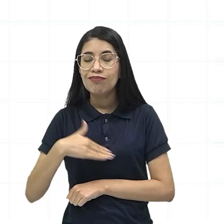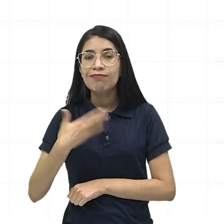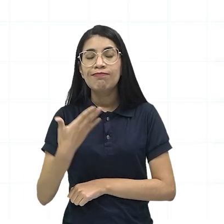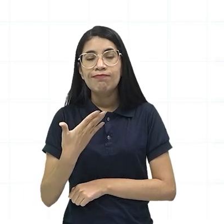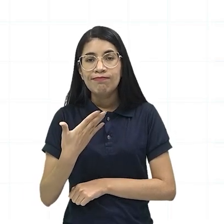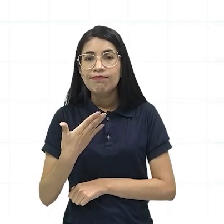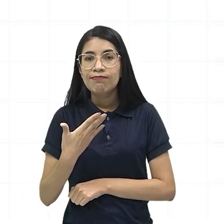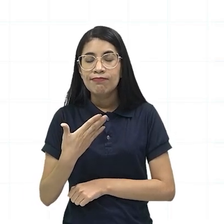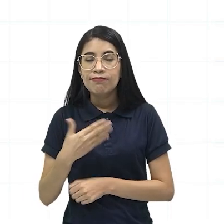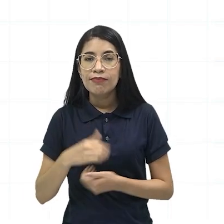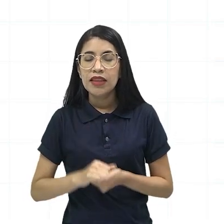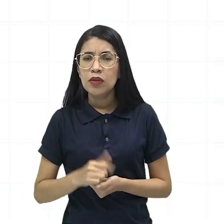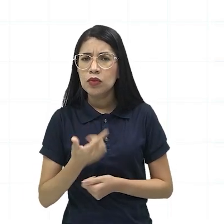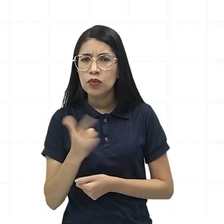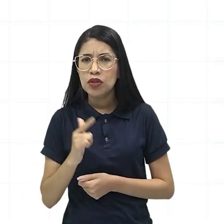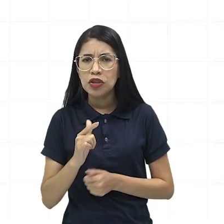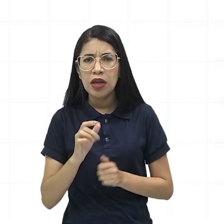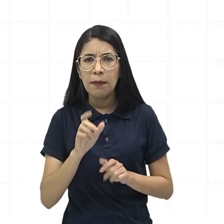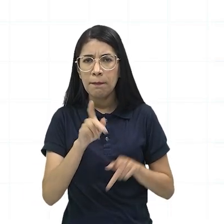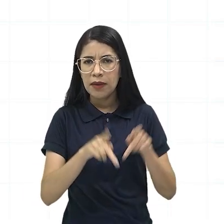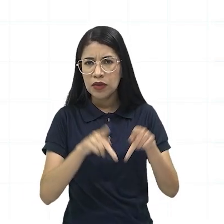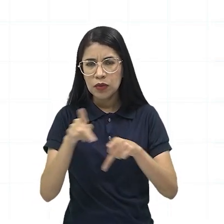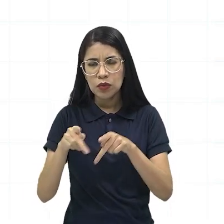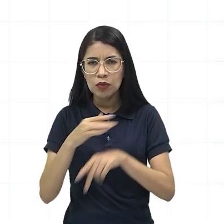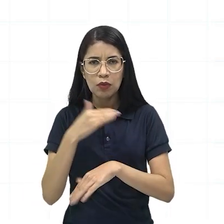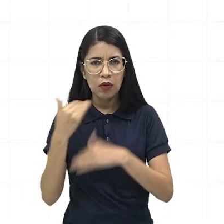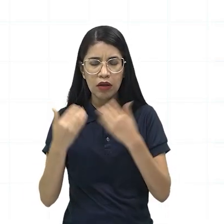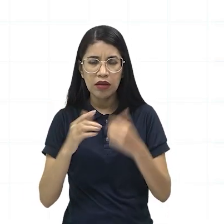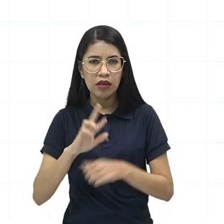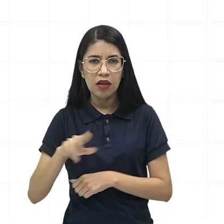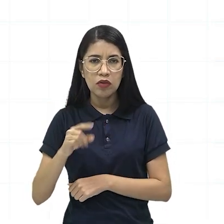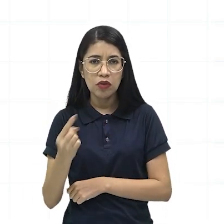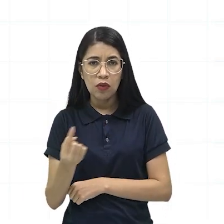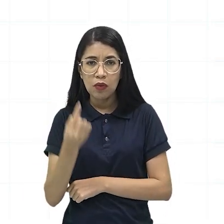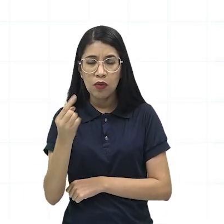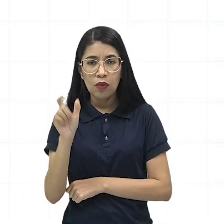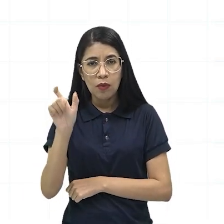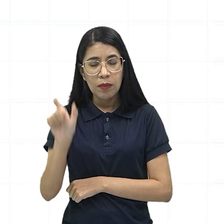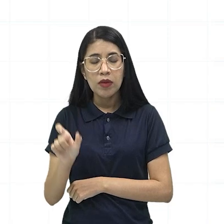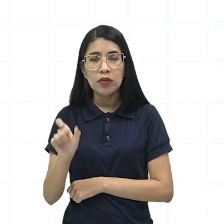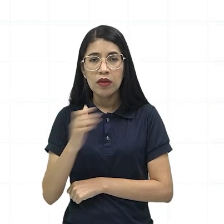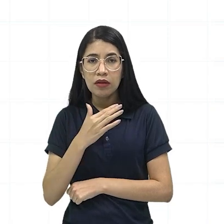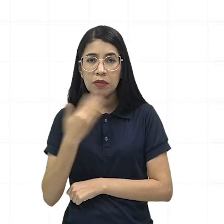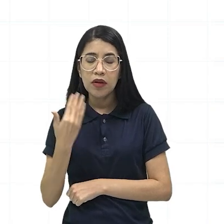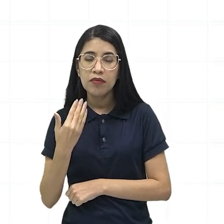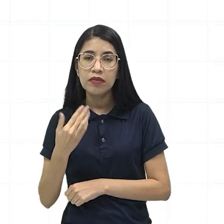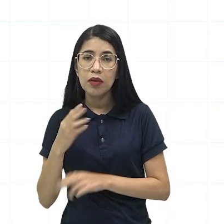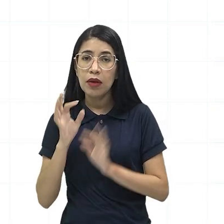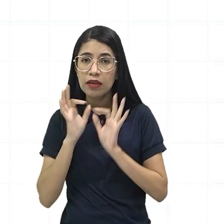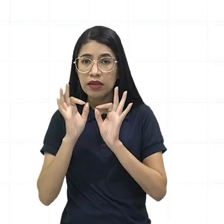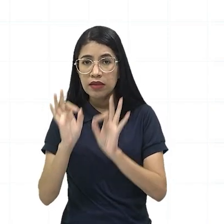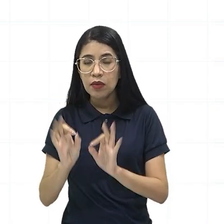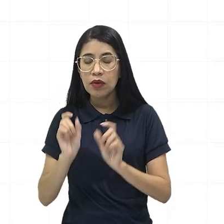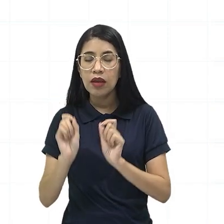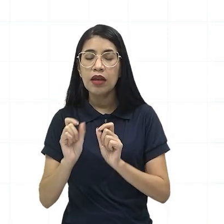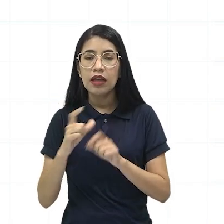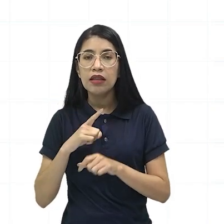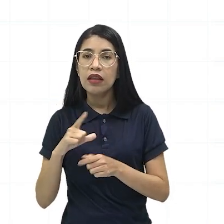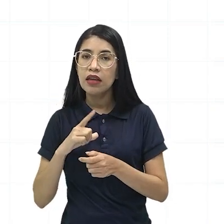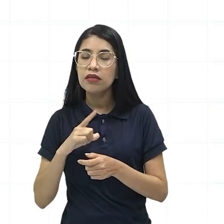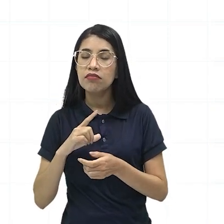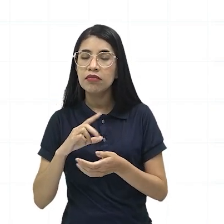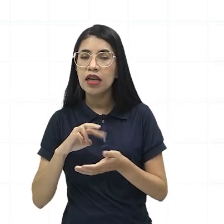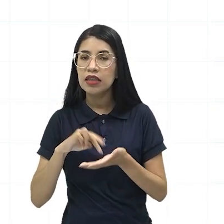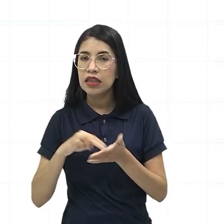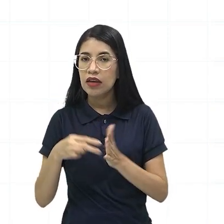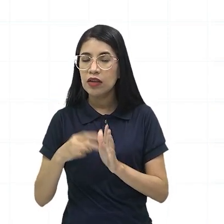pessoa, então não houve morte, mas foi um evento assustador, né? E ele quer chamar a atenção para isso porque faz sentido para a moral que ele quer